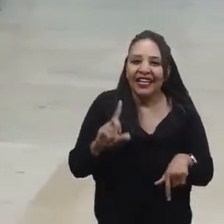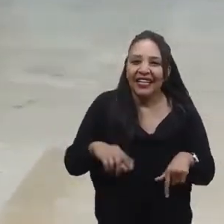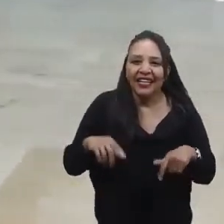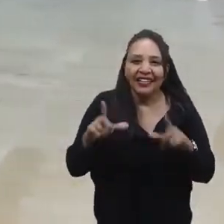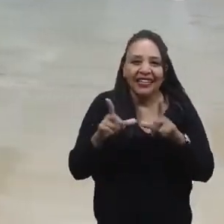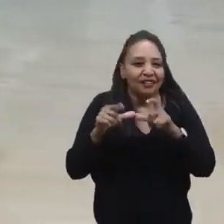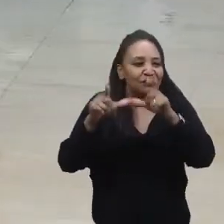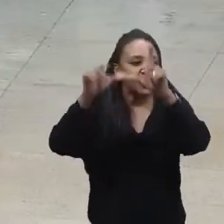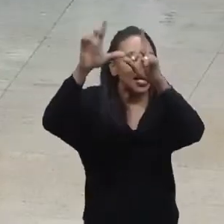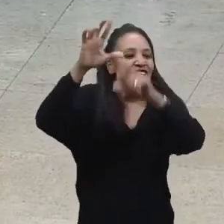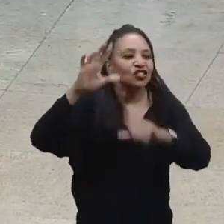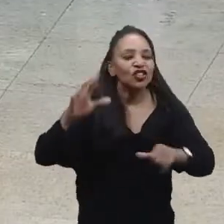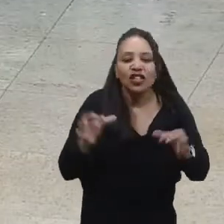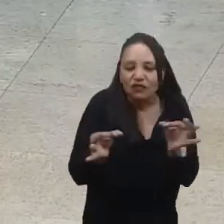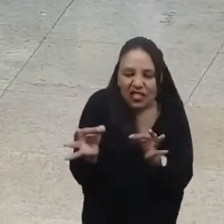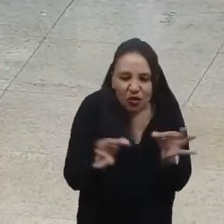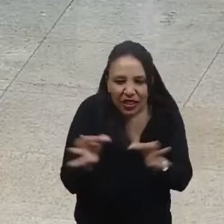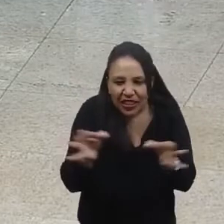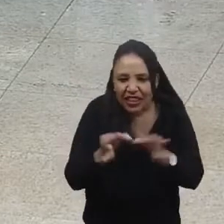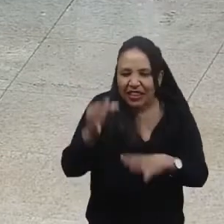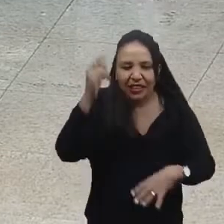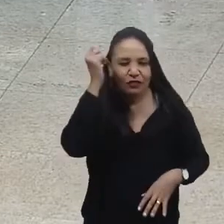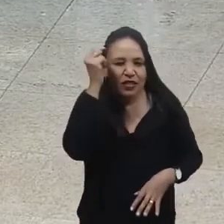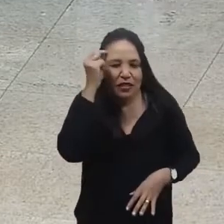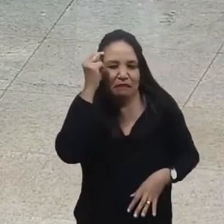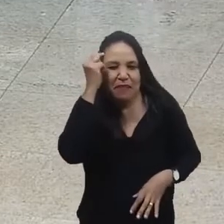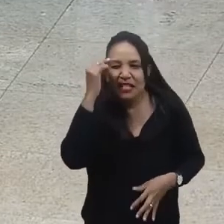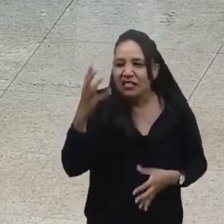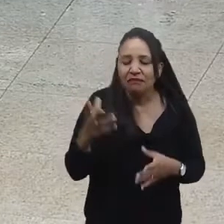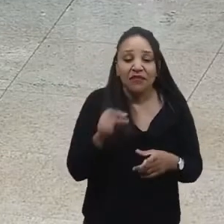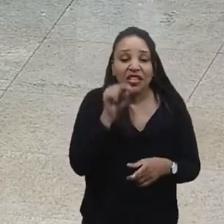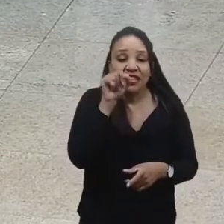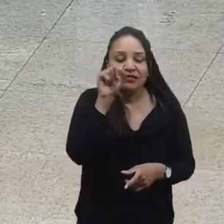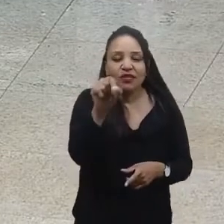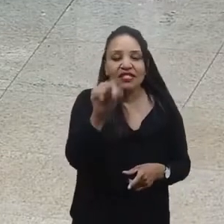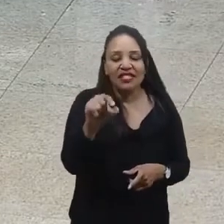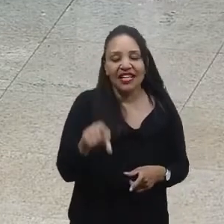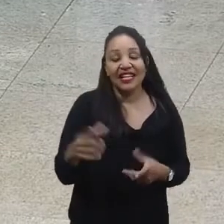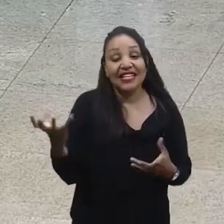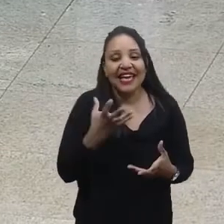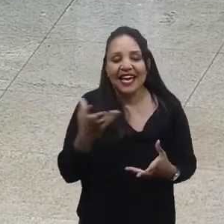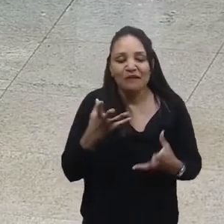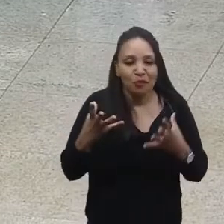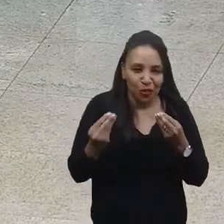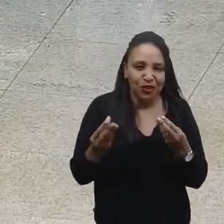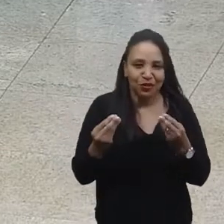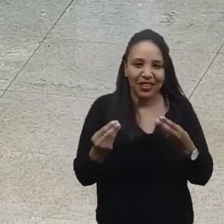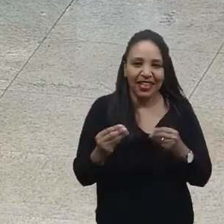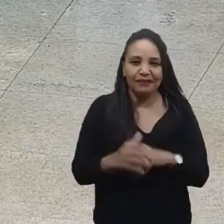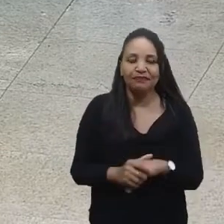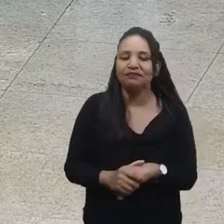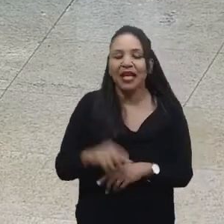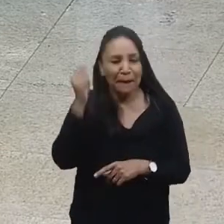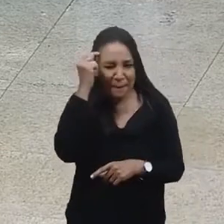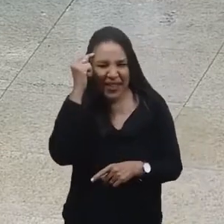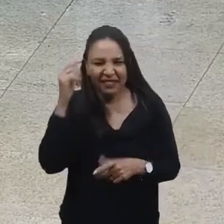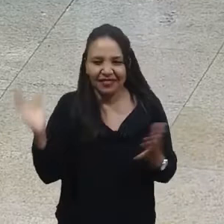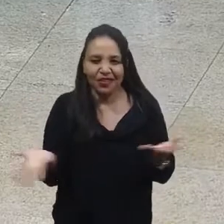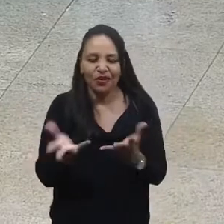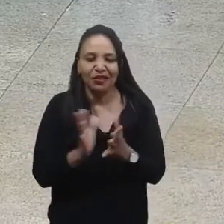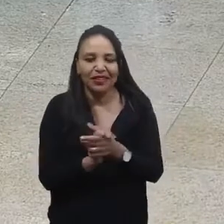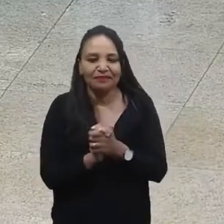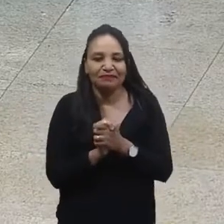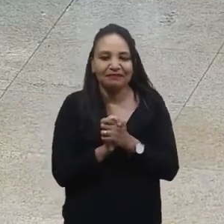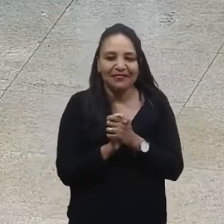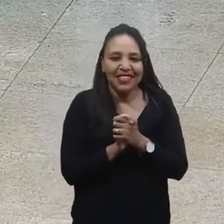viagem que você espera a e agora que nós estamos sem viajar e quanto bem fará uma viagem né